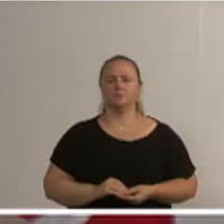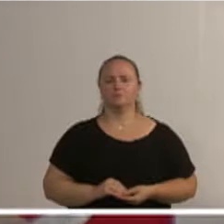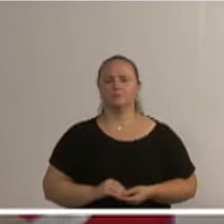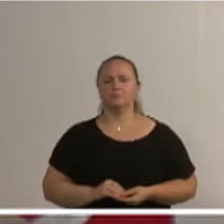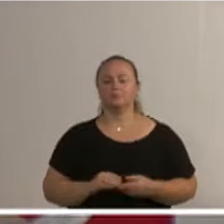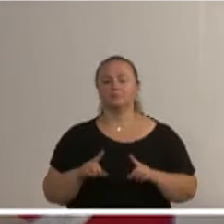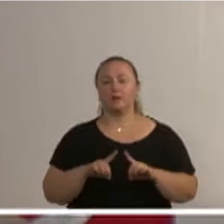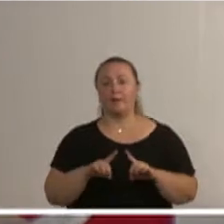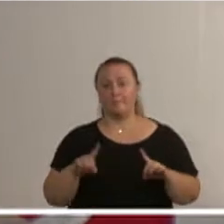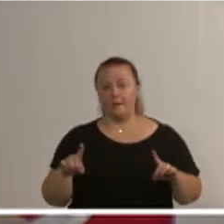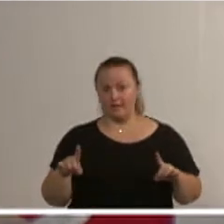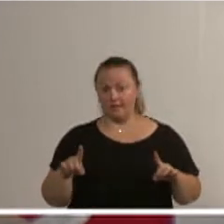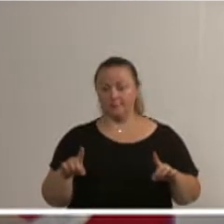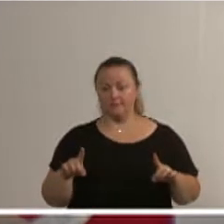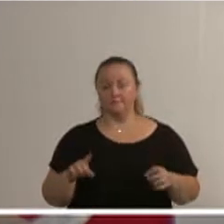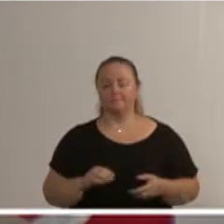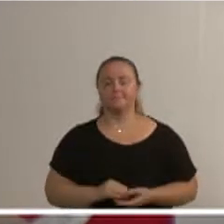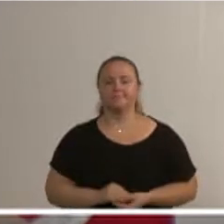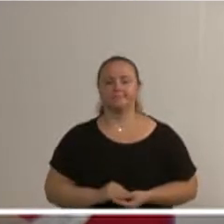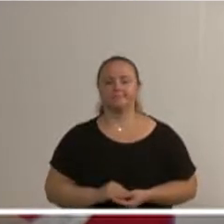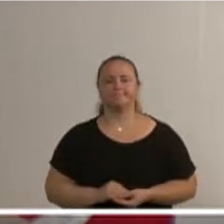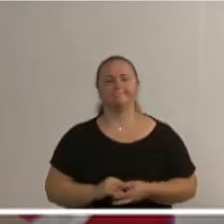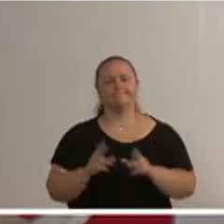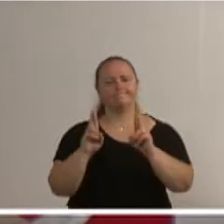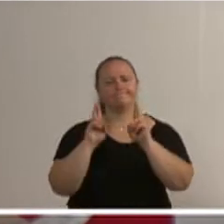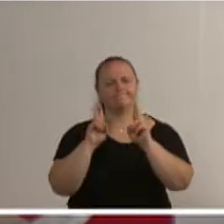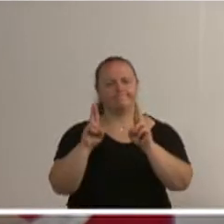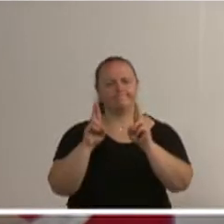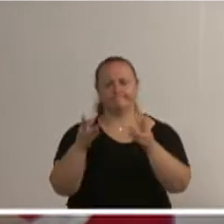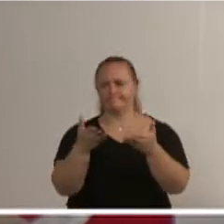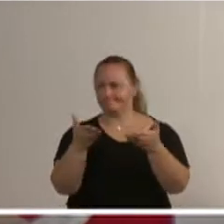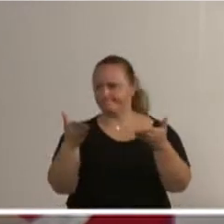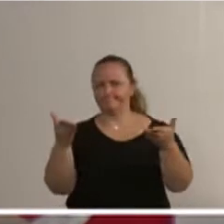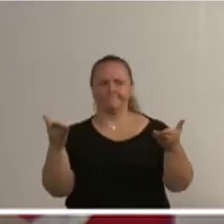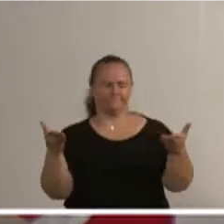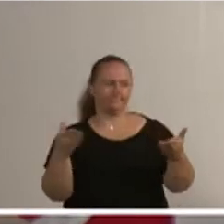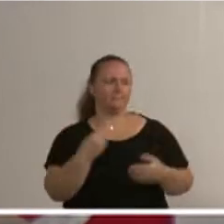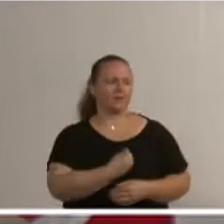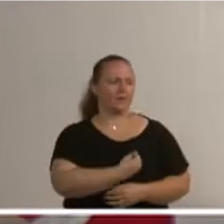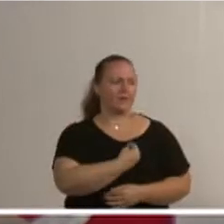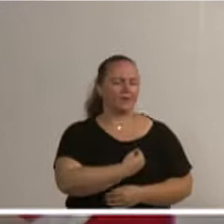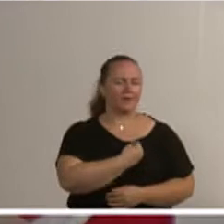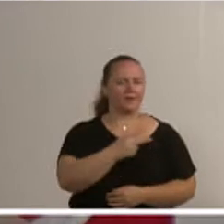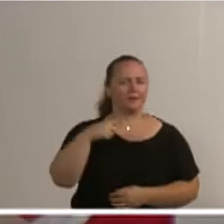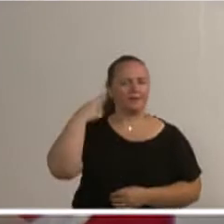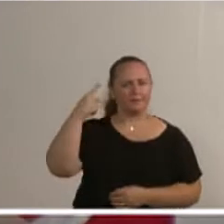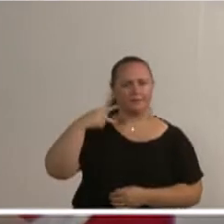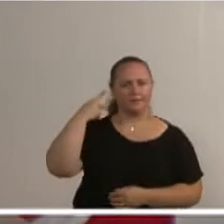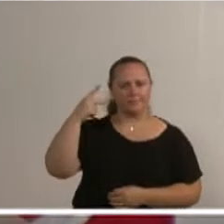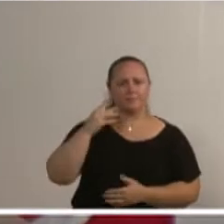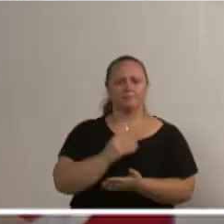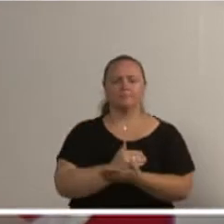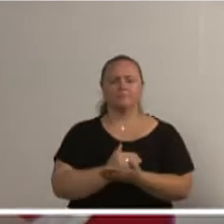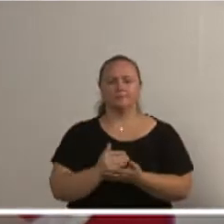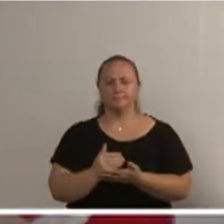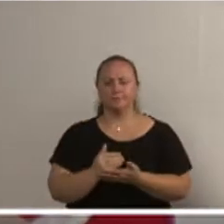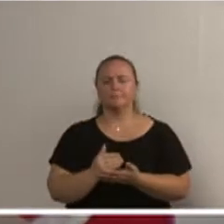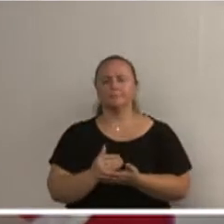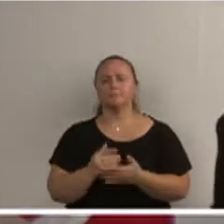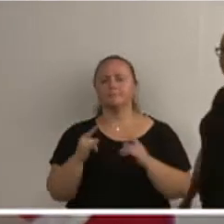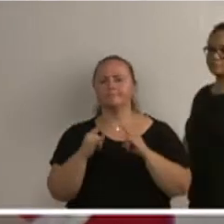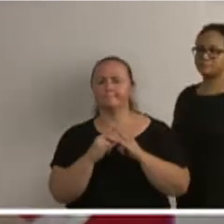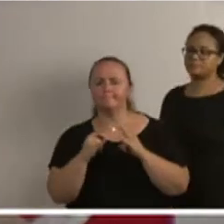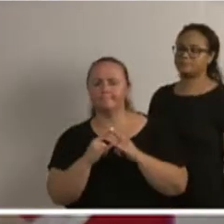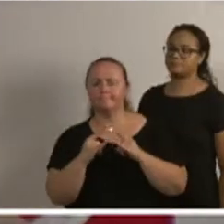Mas eu quero dizer para vocês que eu espero de coração, assim como todos os vereadores que estão aqui, e as empresas e as